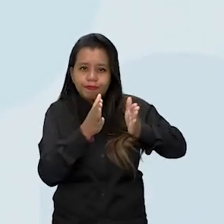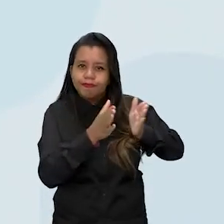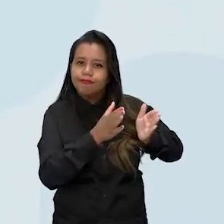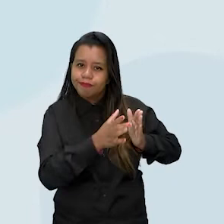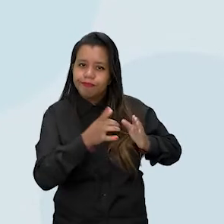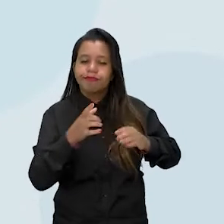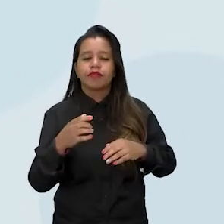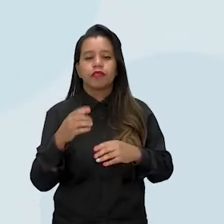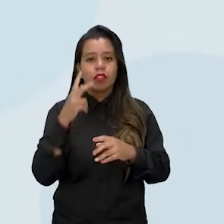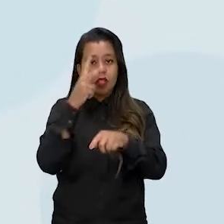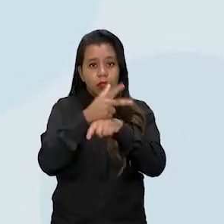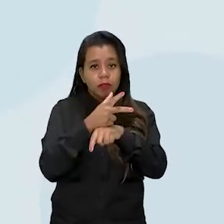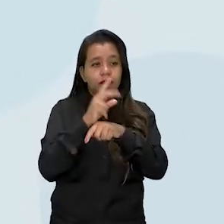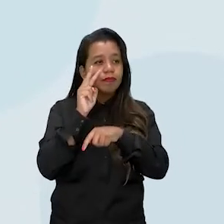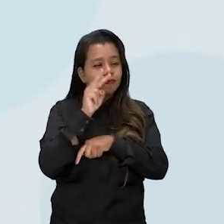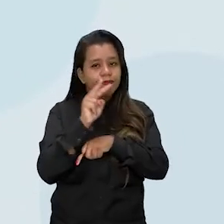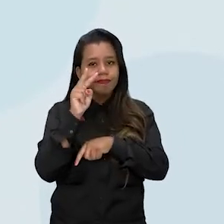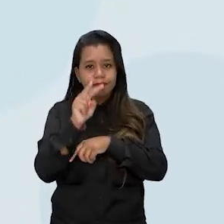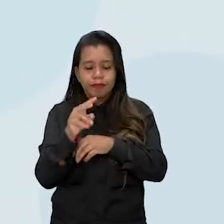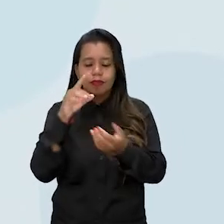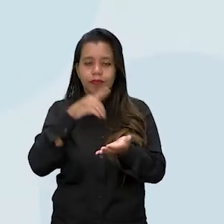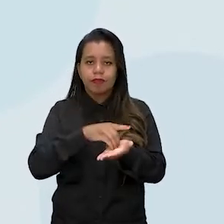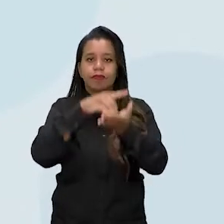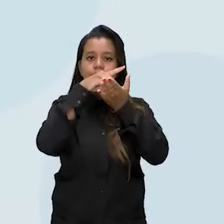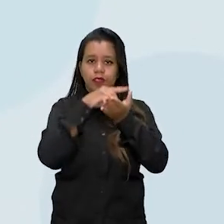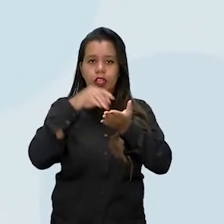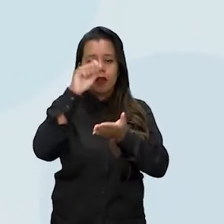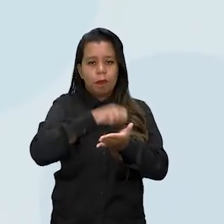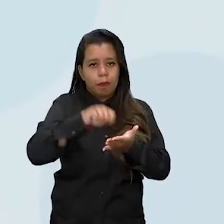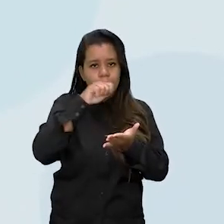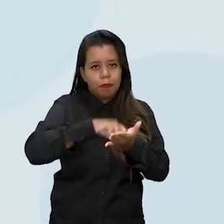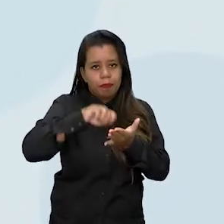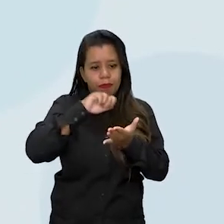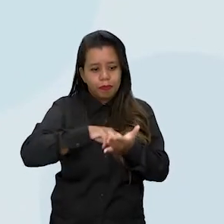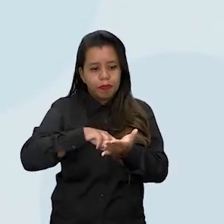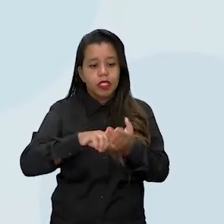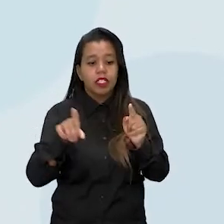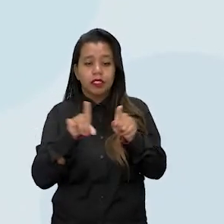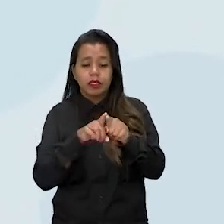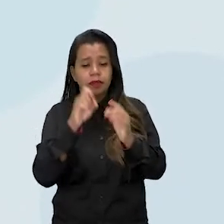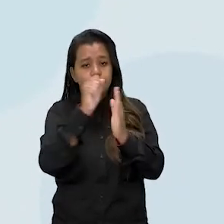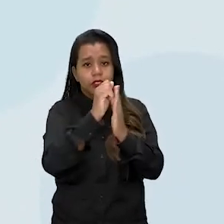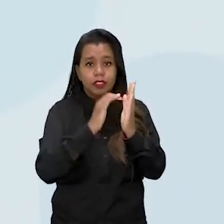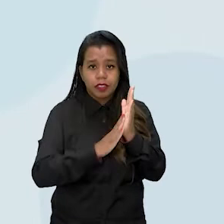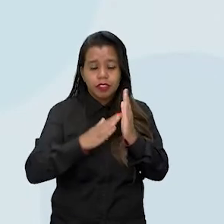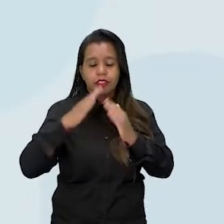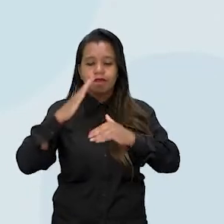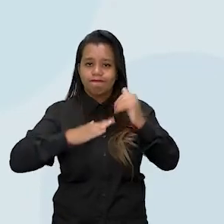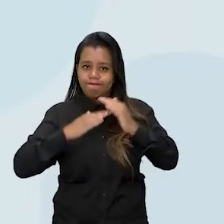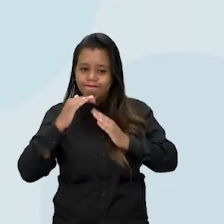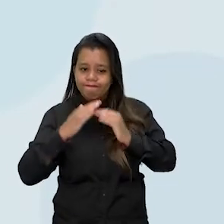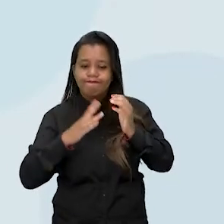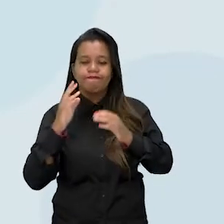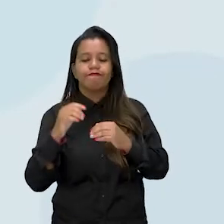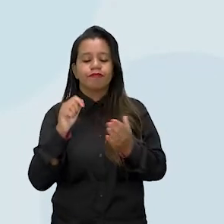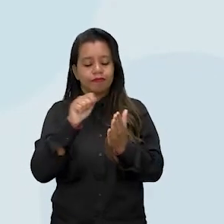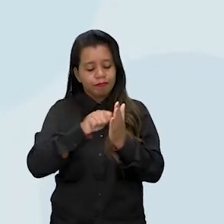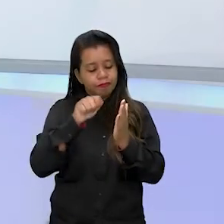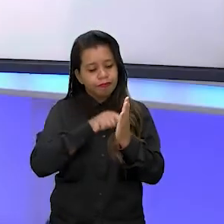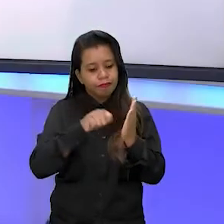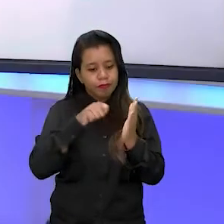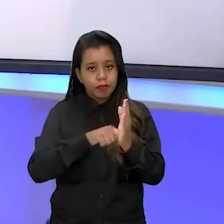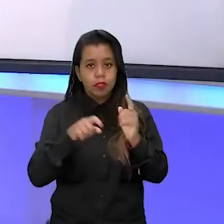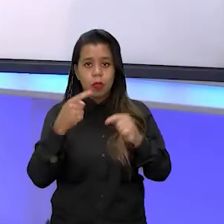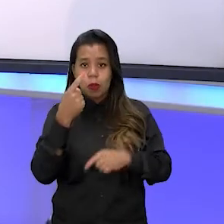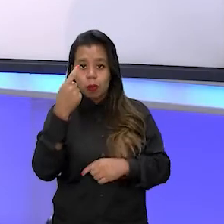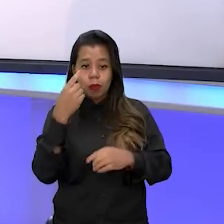deste componente, fazendo anotações em seu diário de bordo. Acesse e realize as tarefas, lembrando que vocês têm uma tarefa por cada